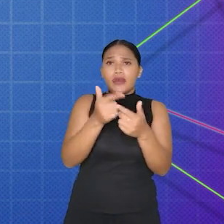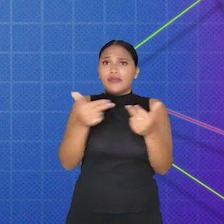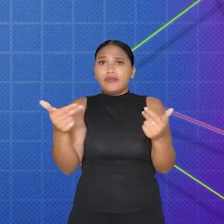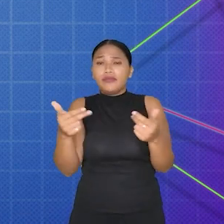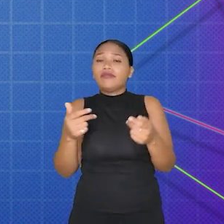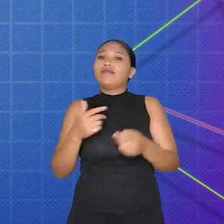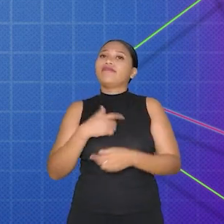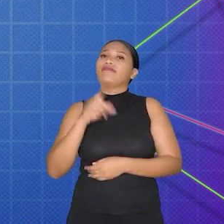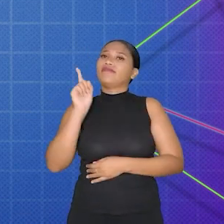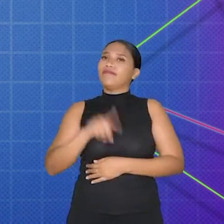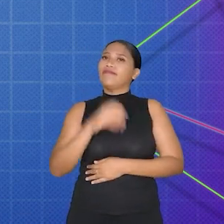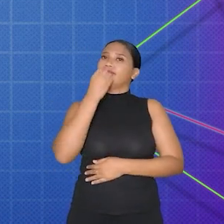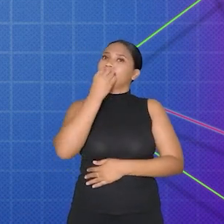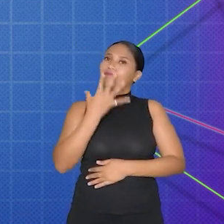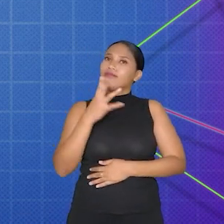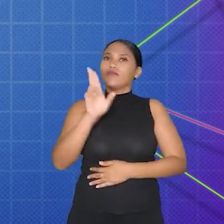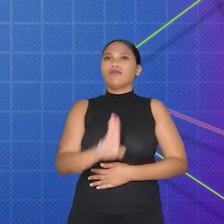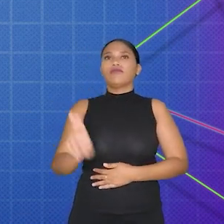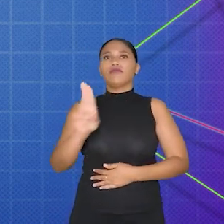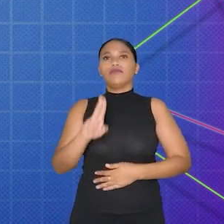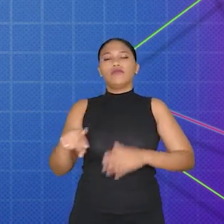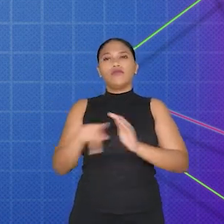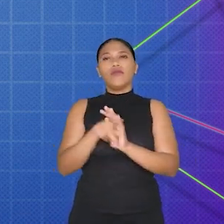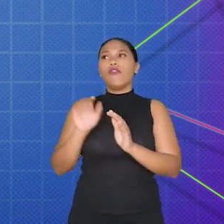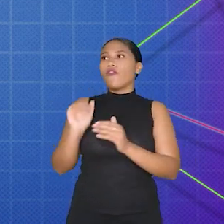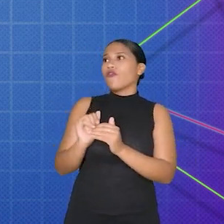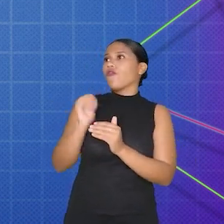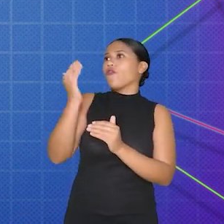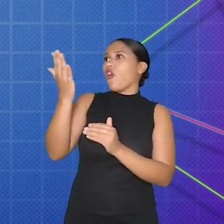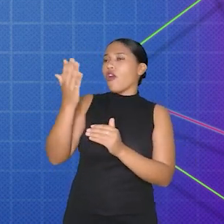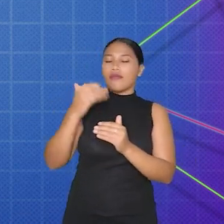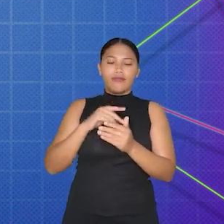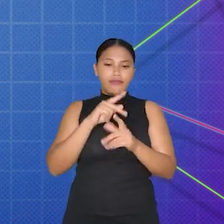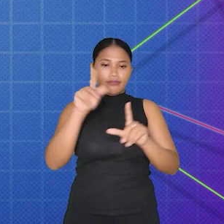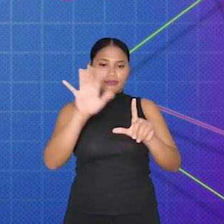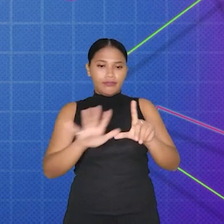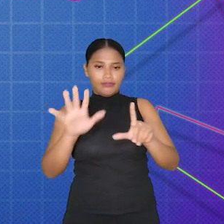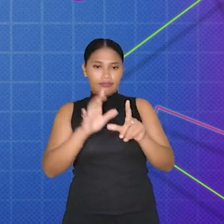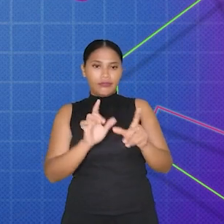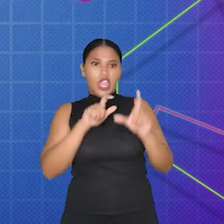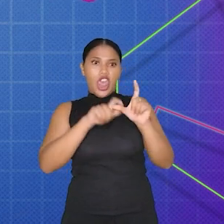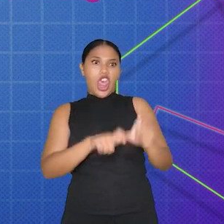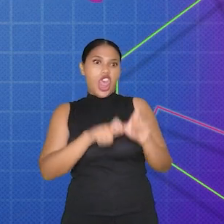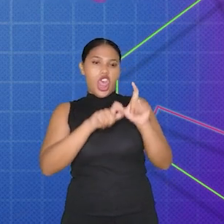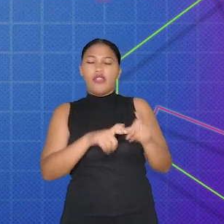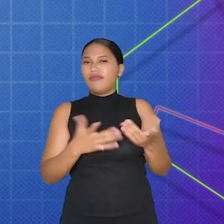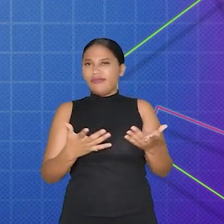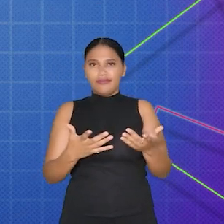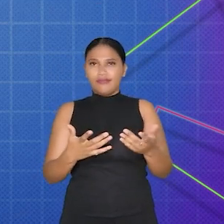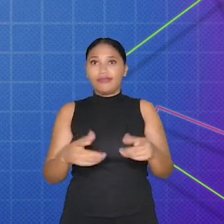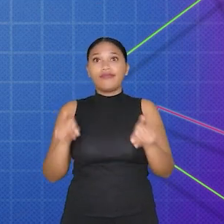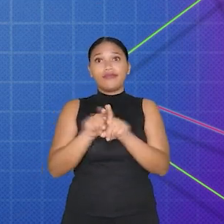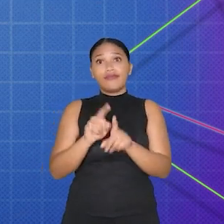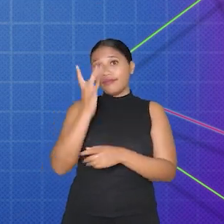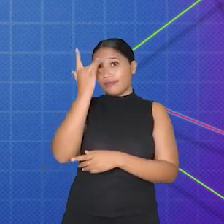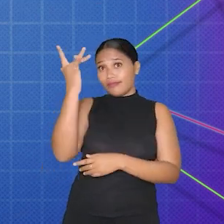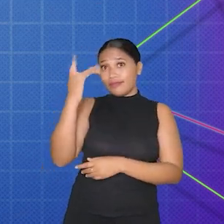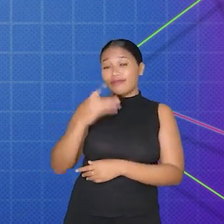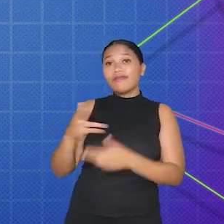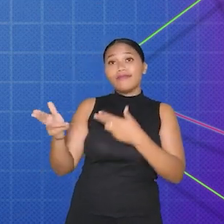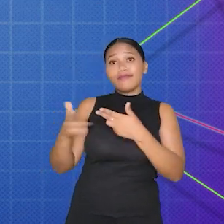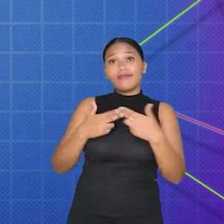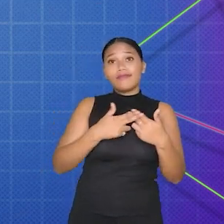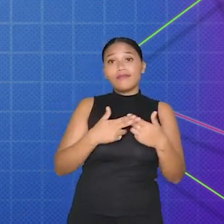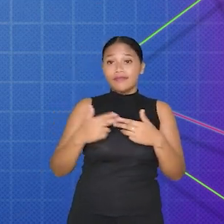e formatos, o que pode ser muito útil para jogos multiplataforma. Facilidade de edição. Como cada